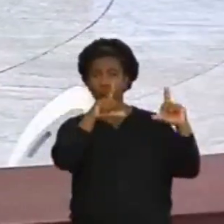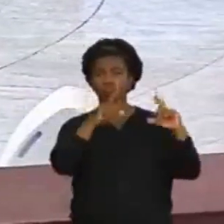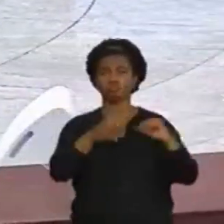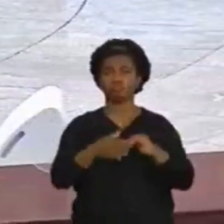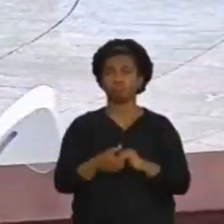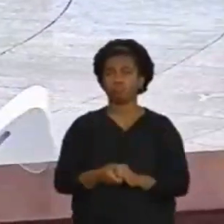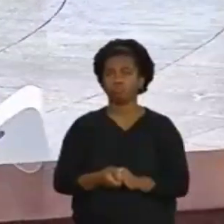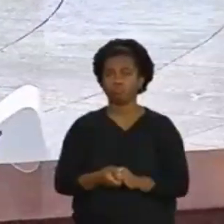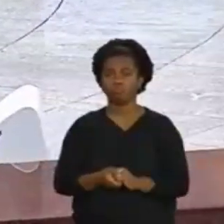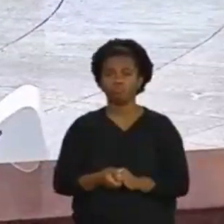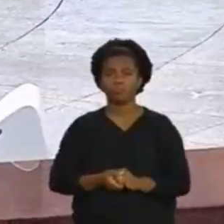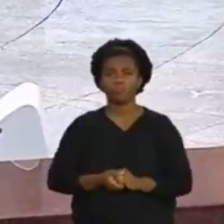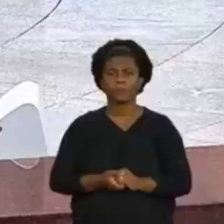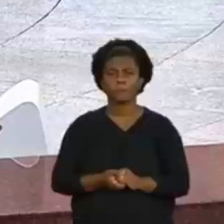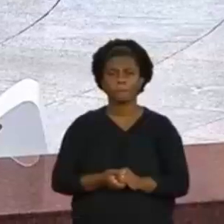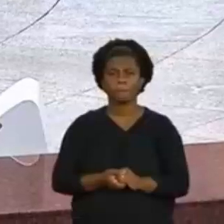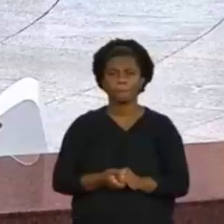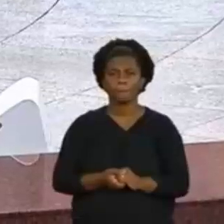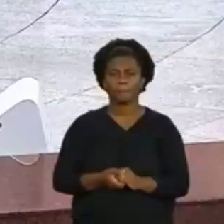Você